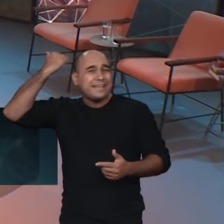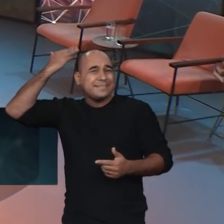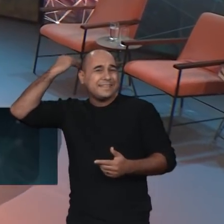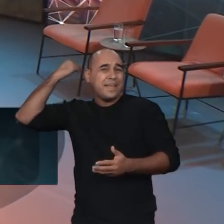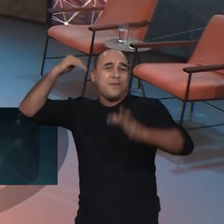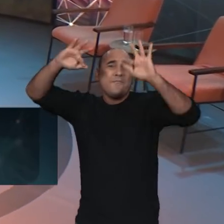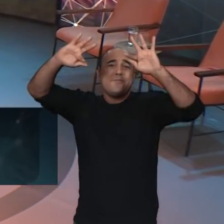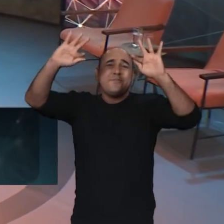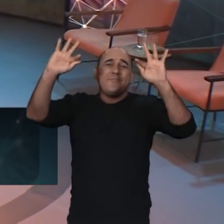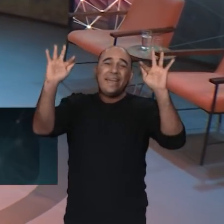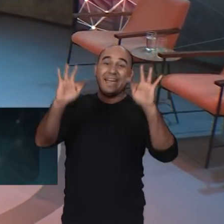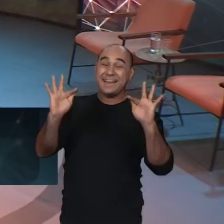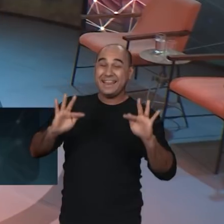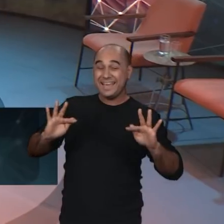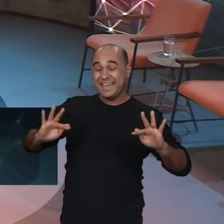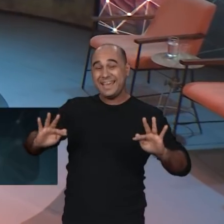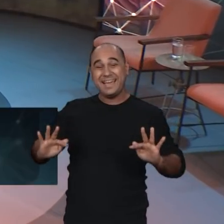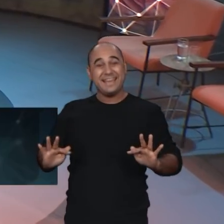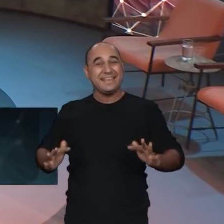feliz.